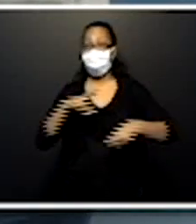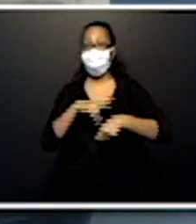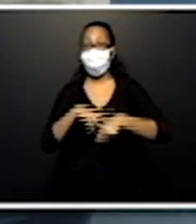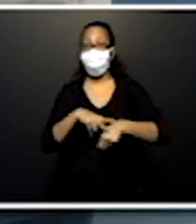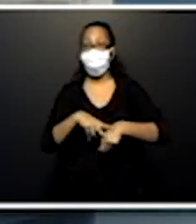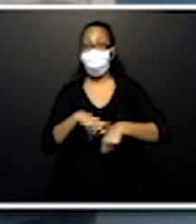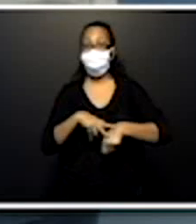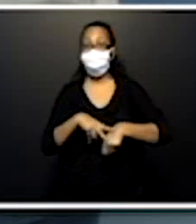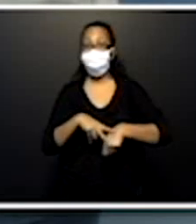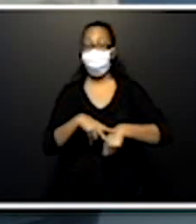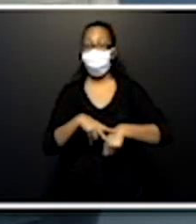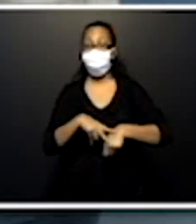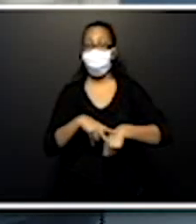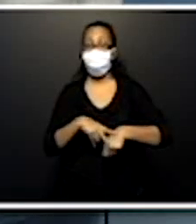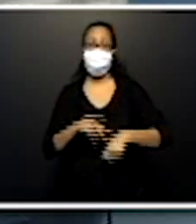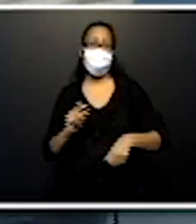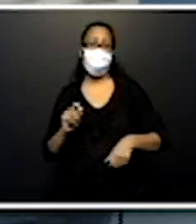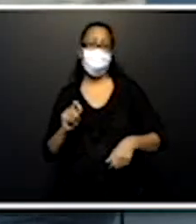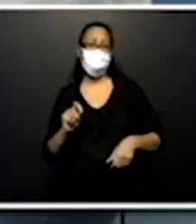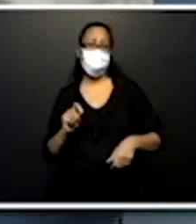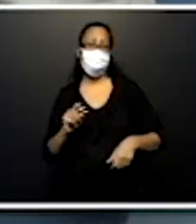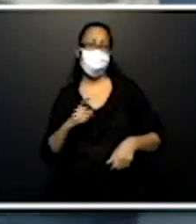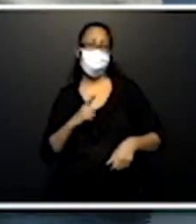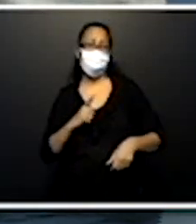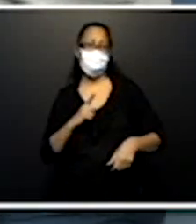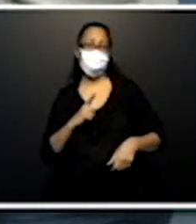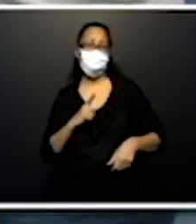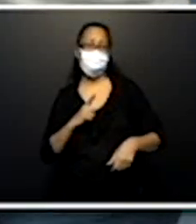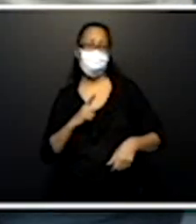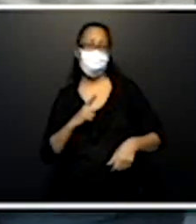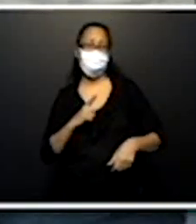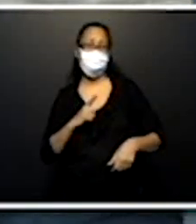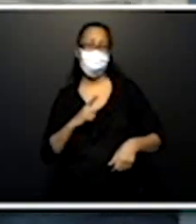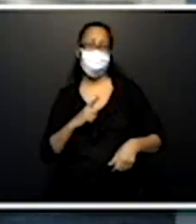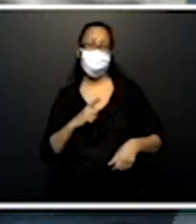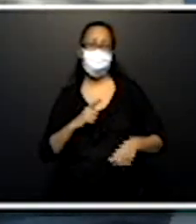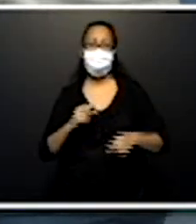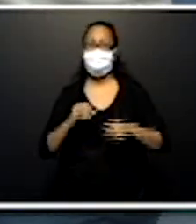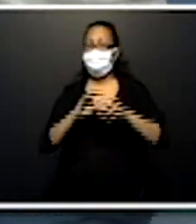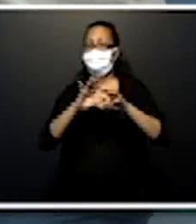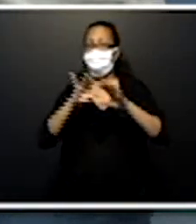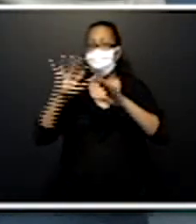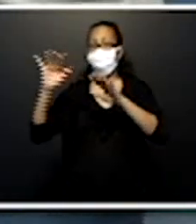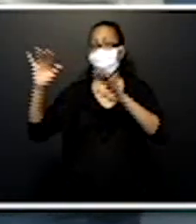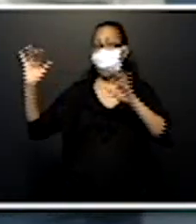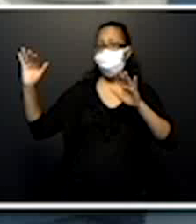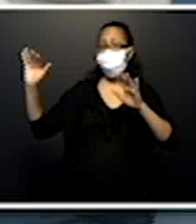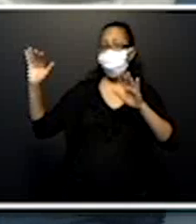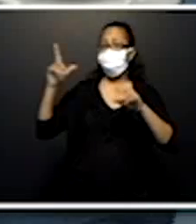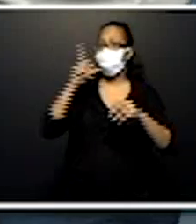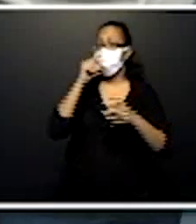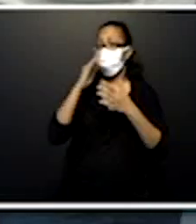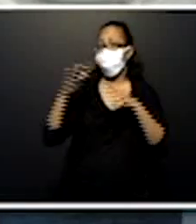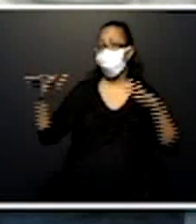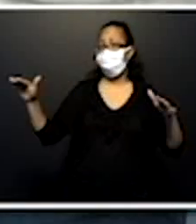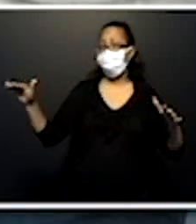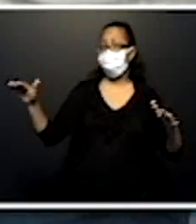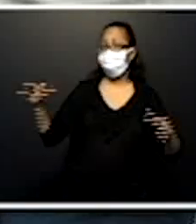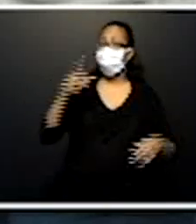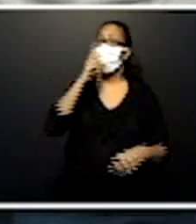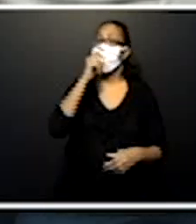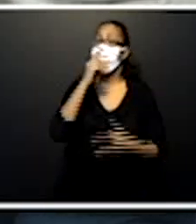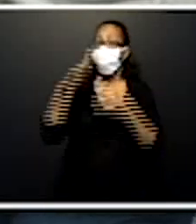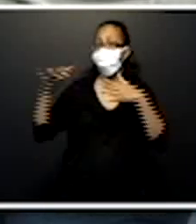Verde. O que que eu tenho? Eu tenho justamente essa paisagem marinha, da praia, do sol, do mar, né?